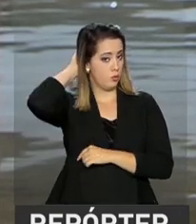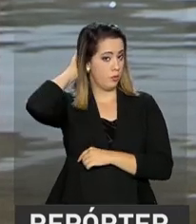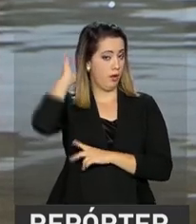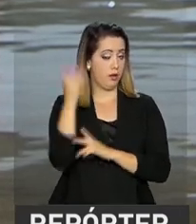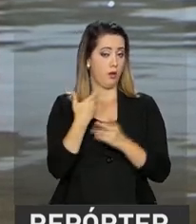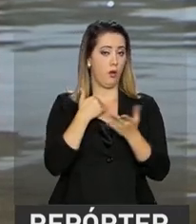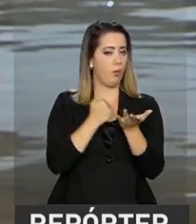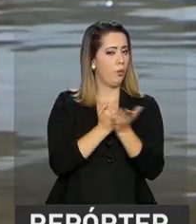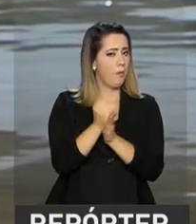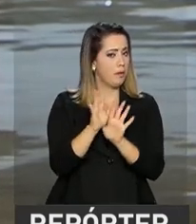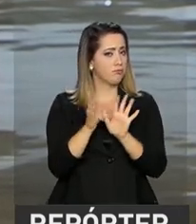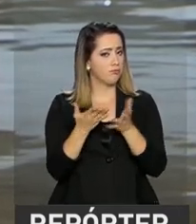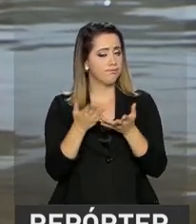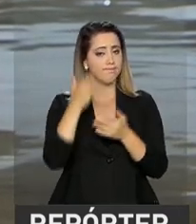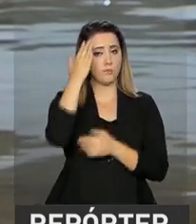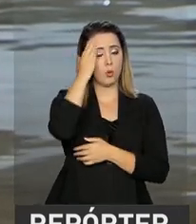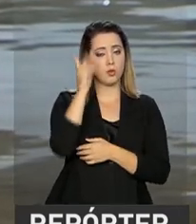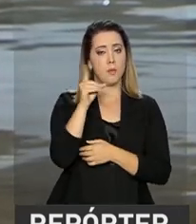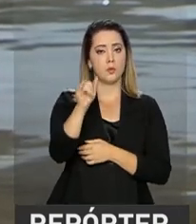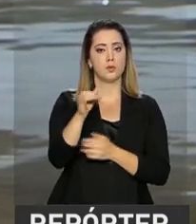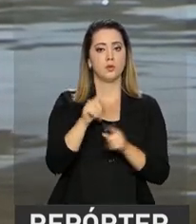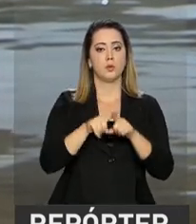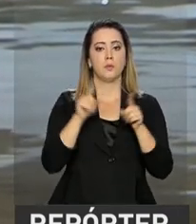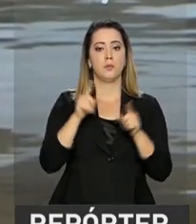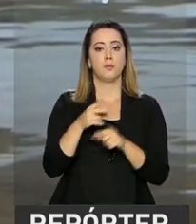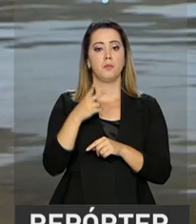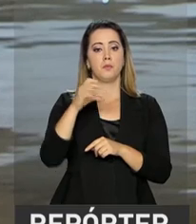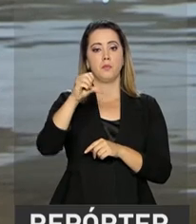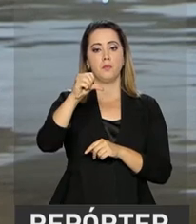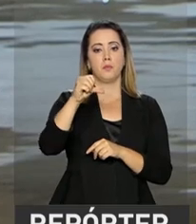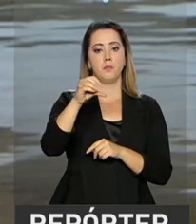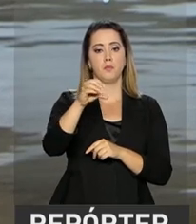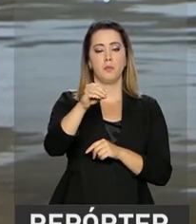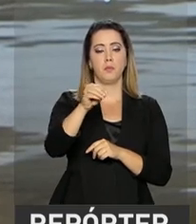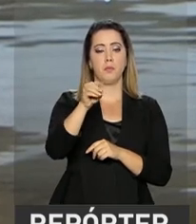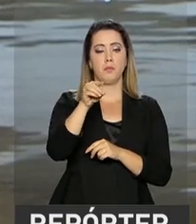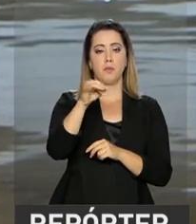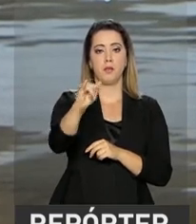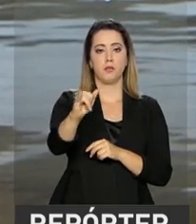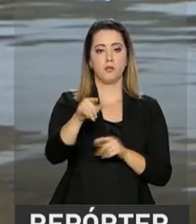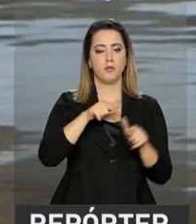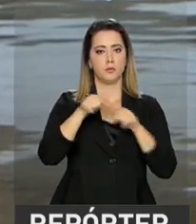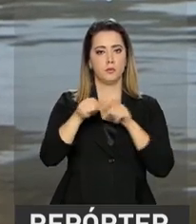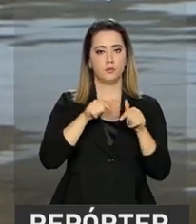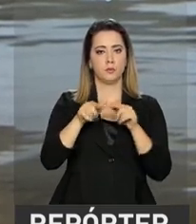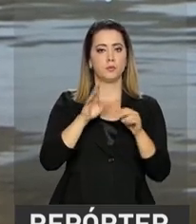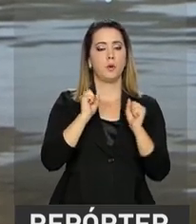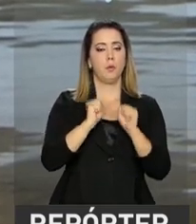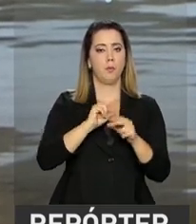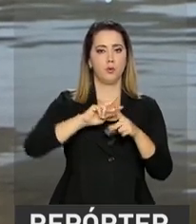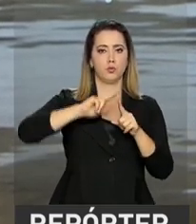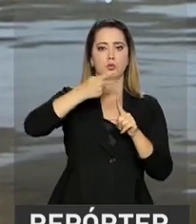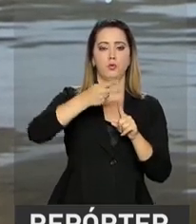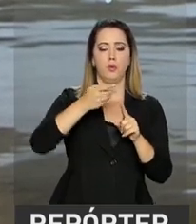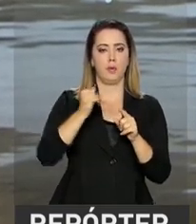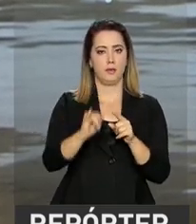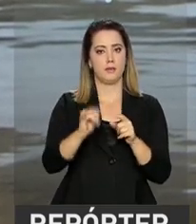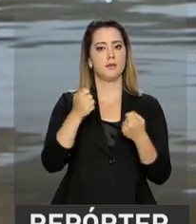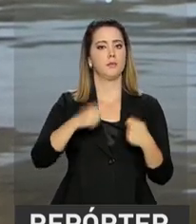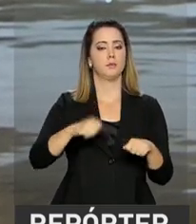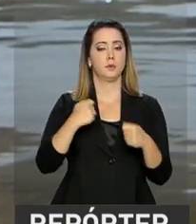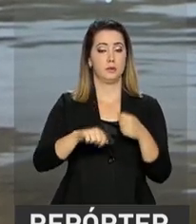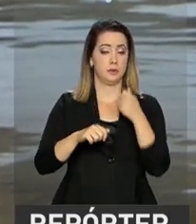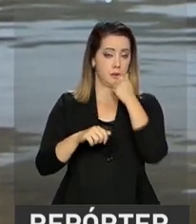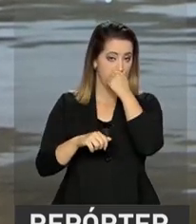foi divulgada e a operação tem prazo inicial de duração de 90 dias podendo ser prorrogada se for necessário as equipes